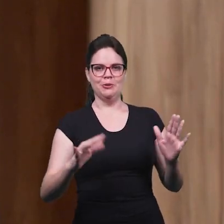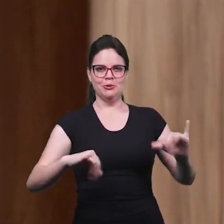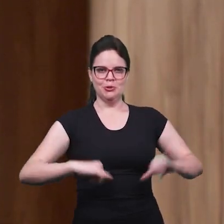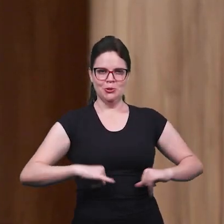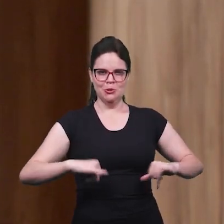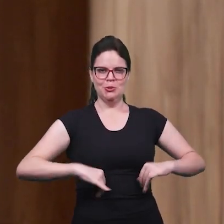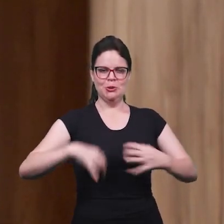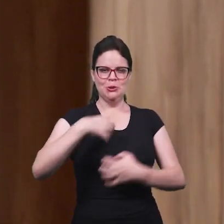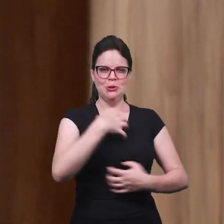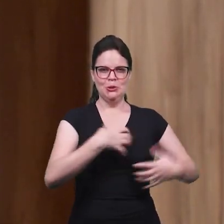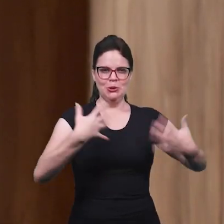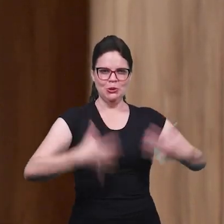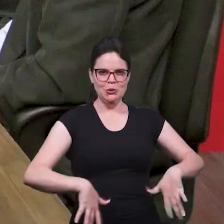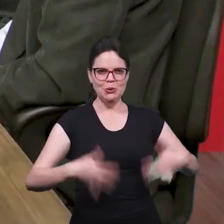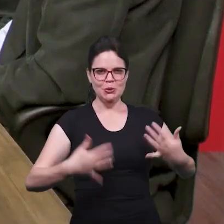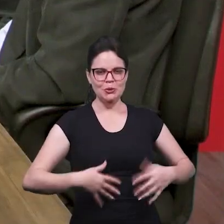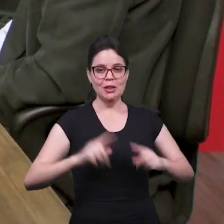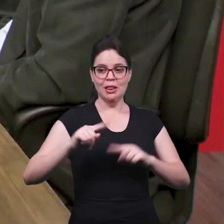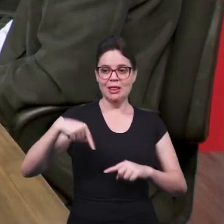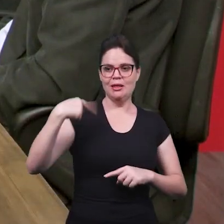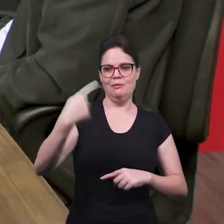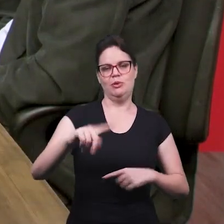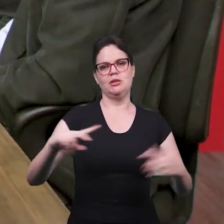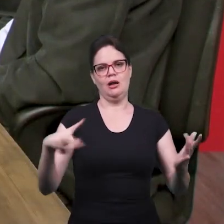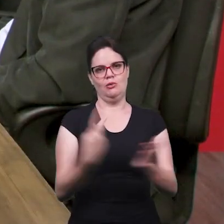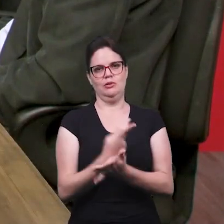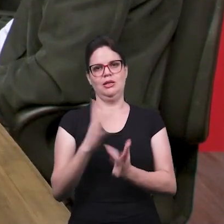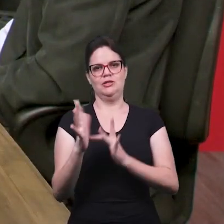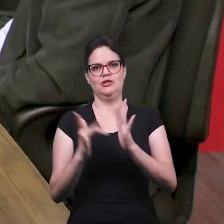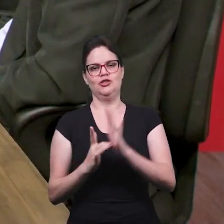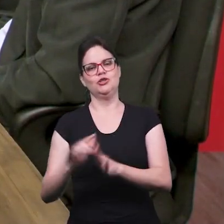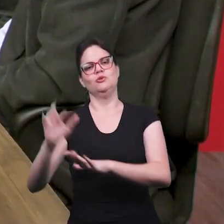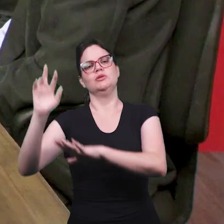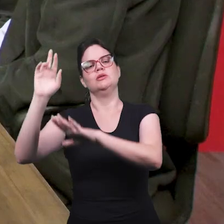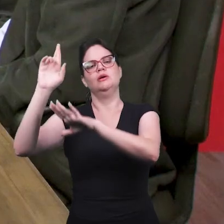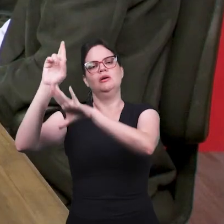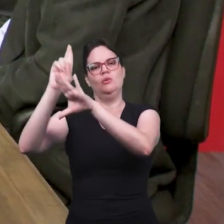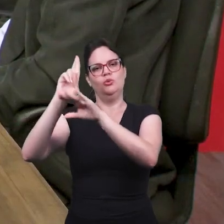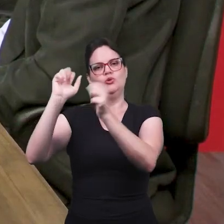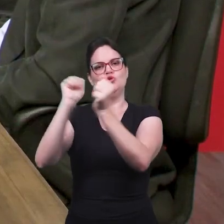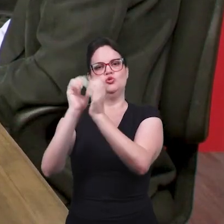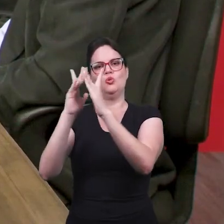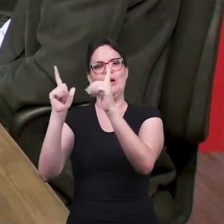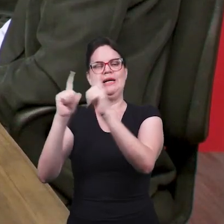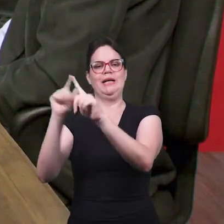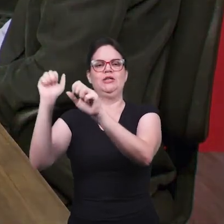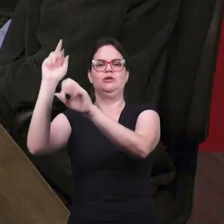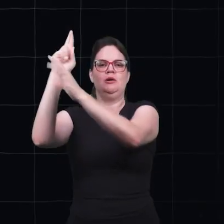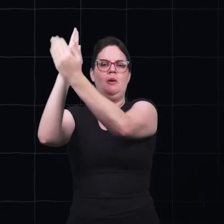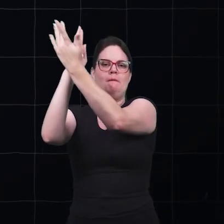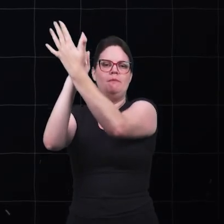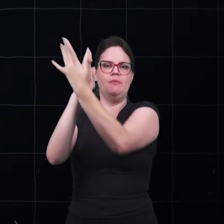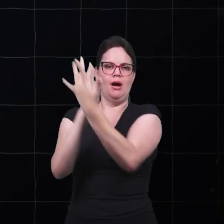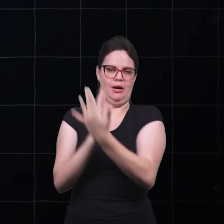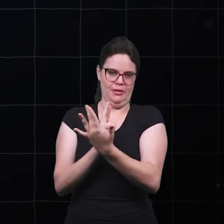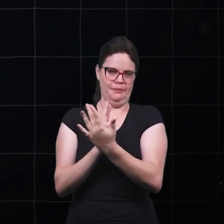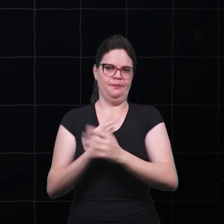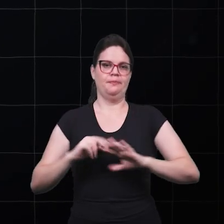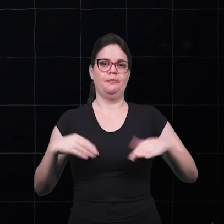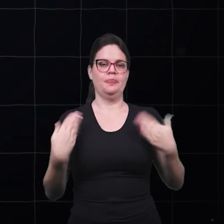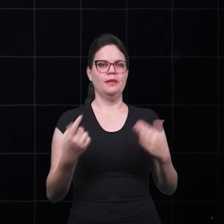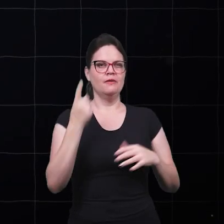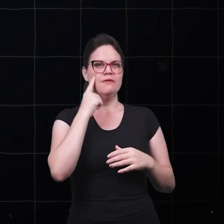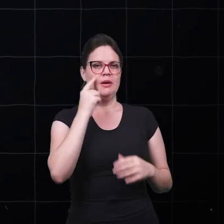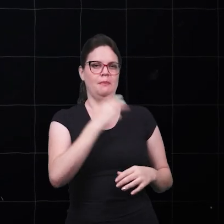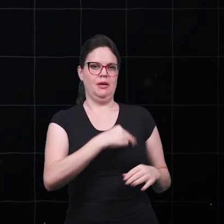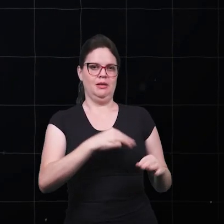lemos os textos, né? Mateus capítulo 24, versos 29 e 30, e logo depois da